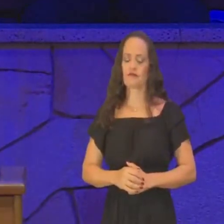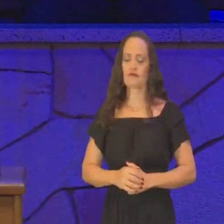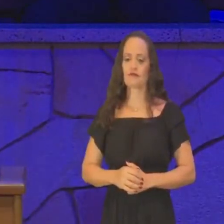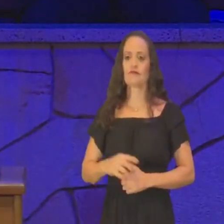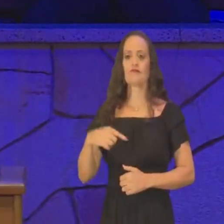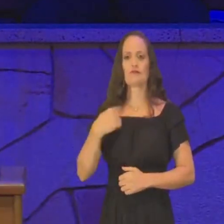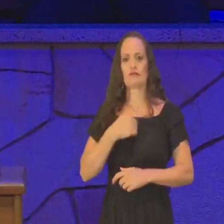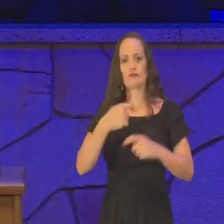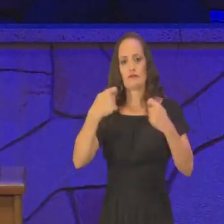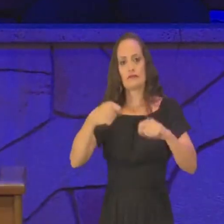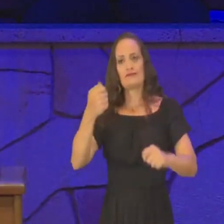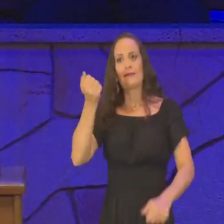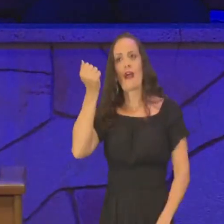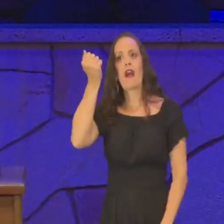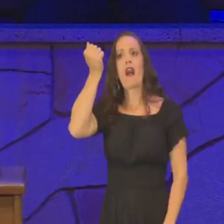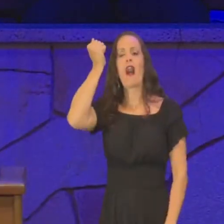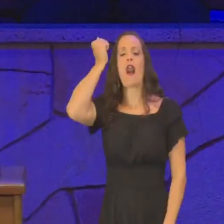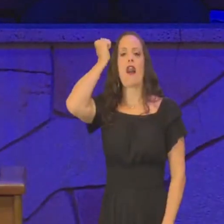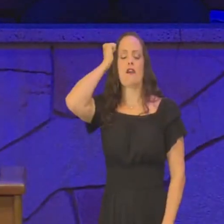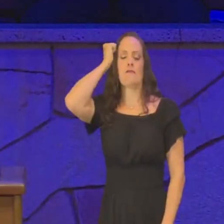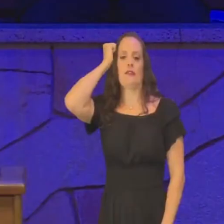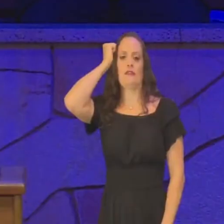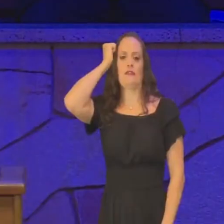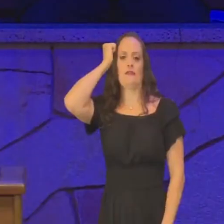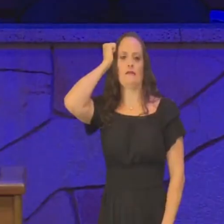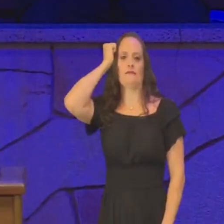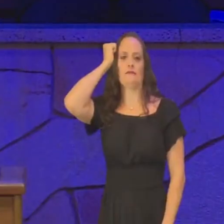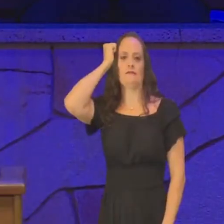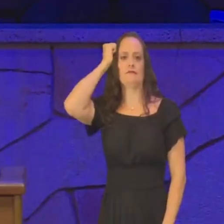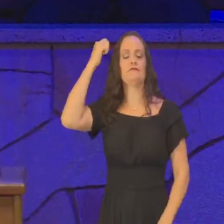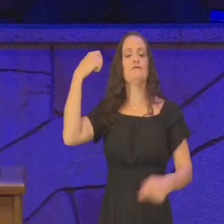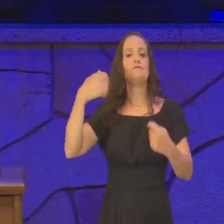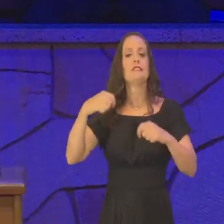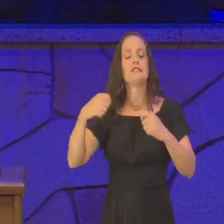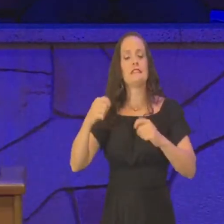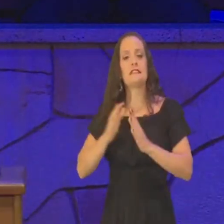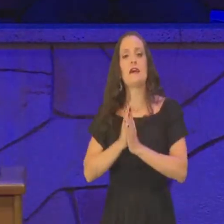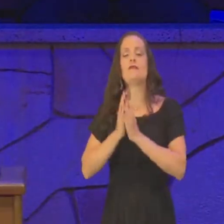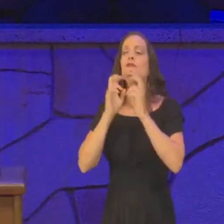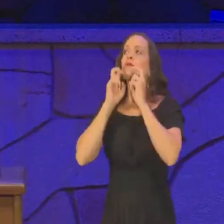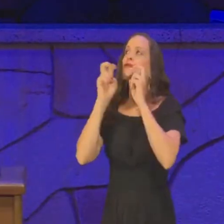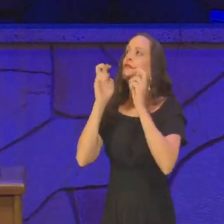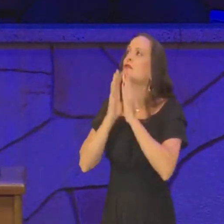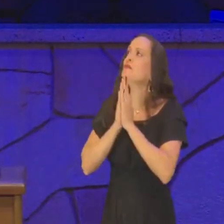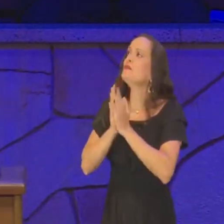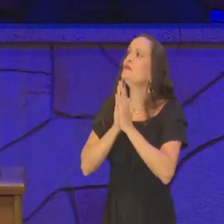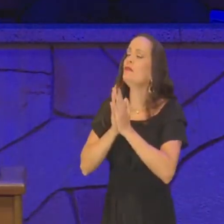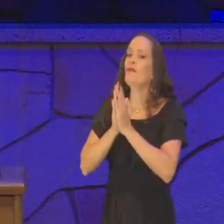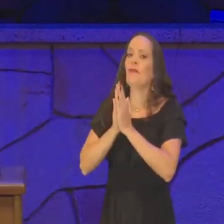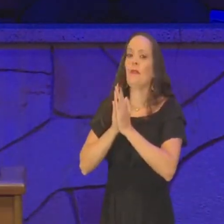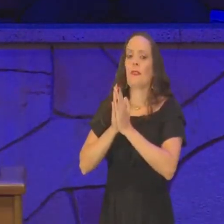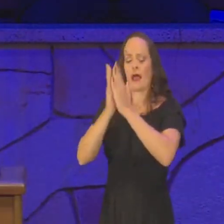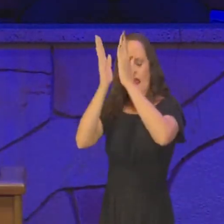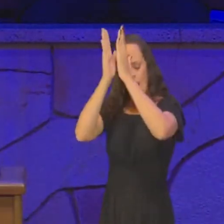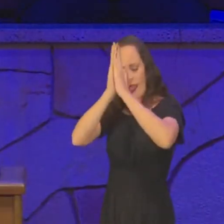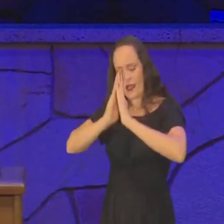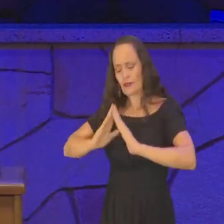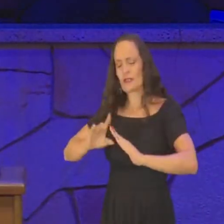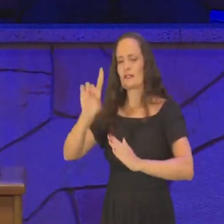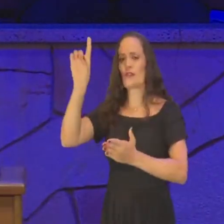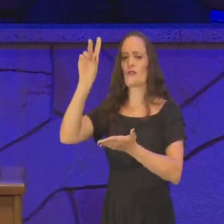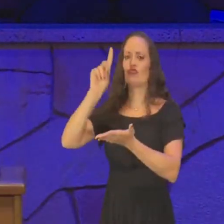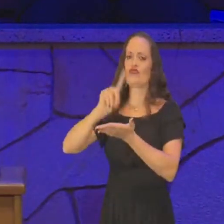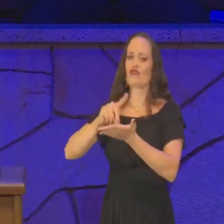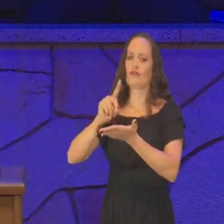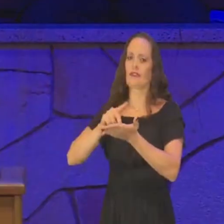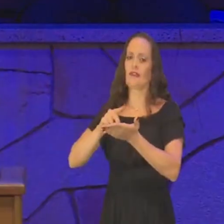Precisamos nos arrepender, precisamos de temor, precisamos da adoração verdadeira. Só